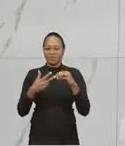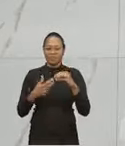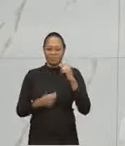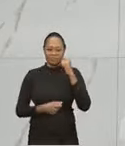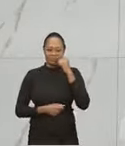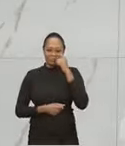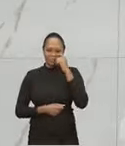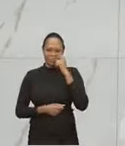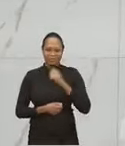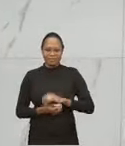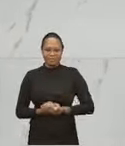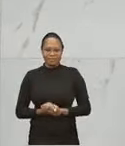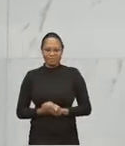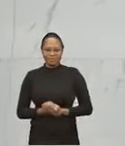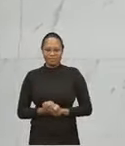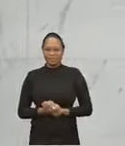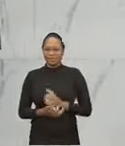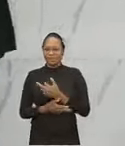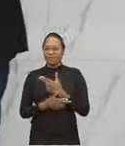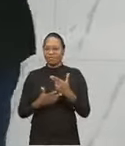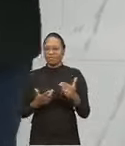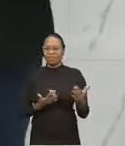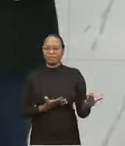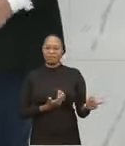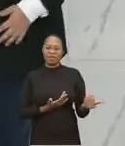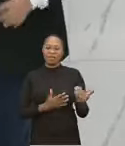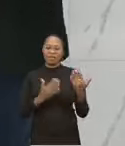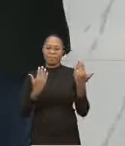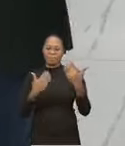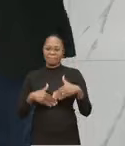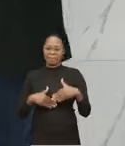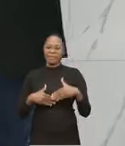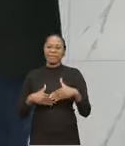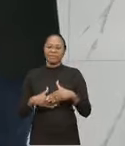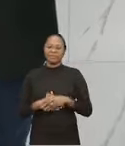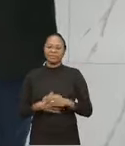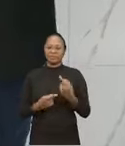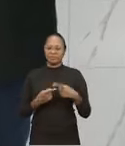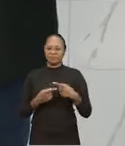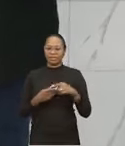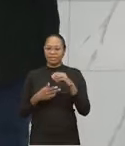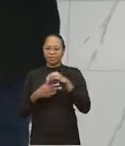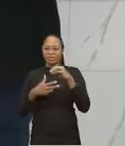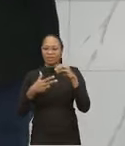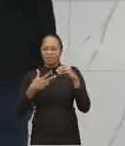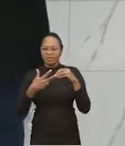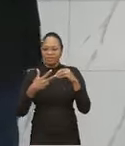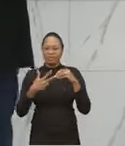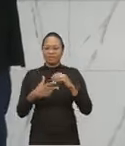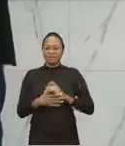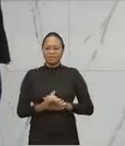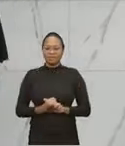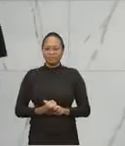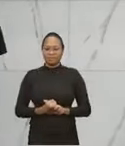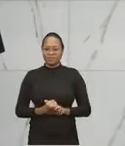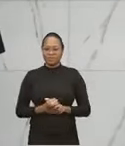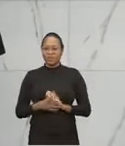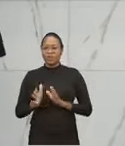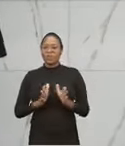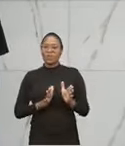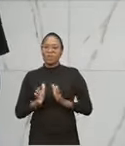E foi mobilizado milhares de jovens a participar dessa prova. Porque através do Enem é o porta, é o